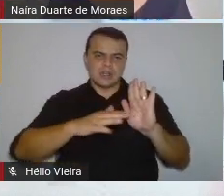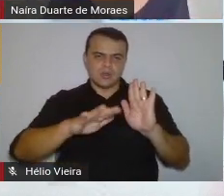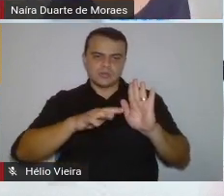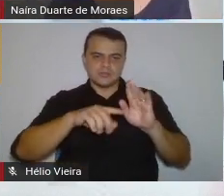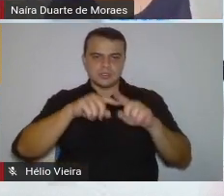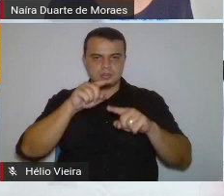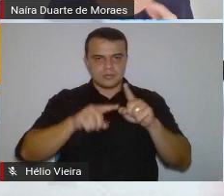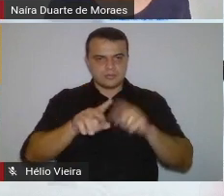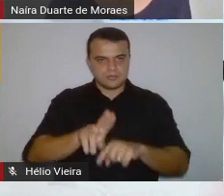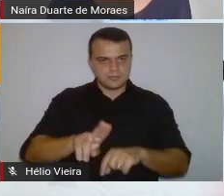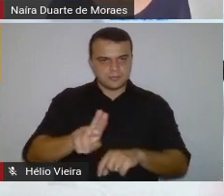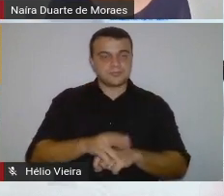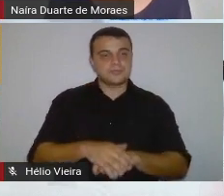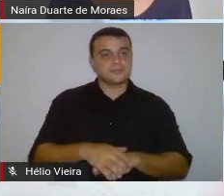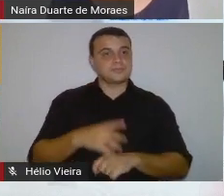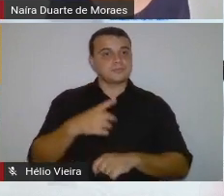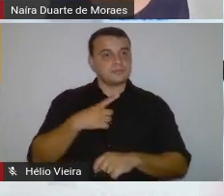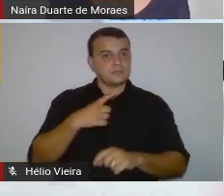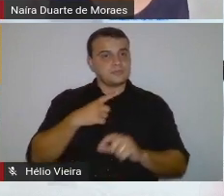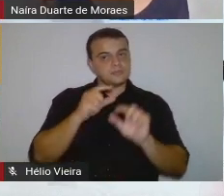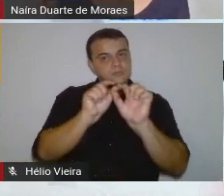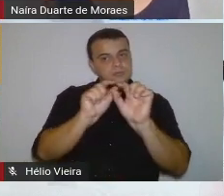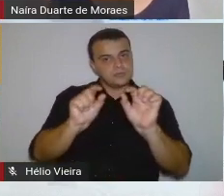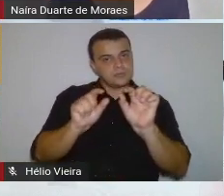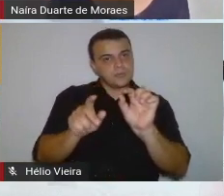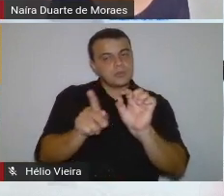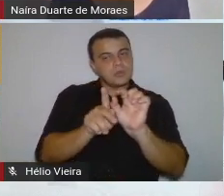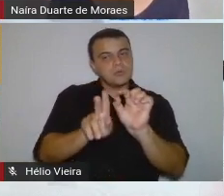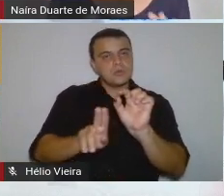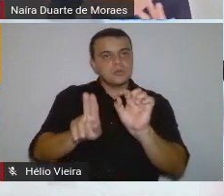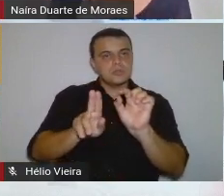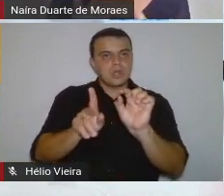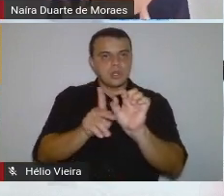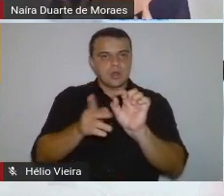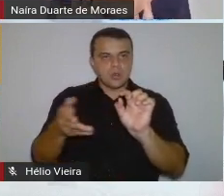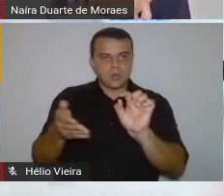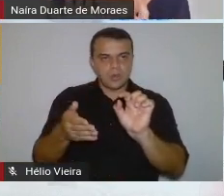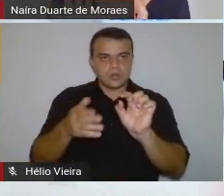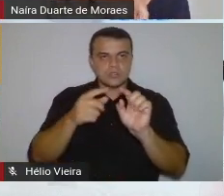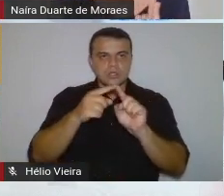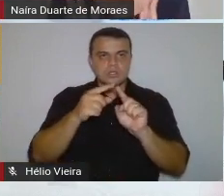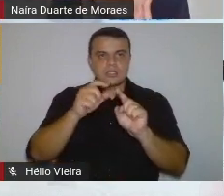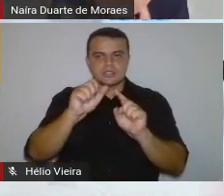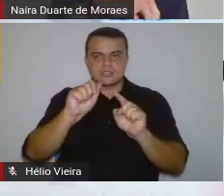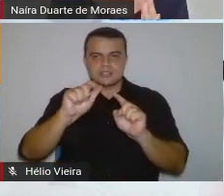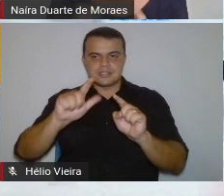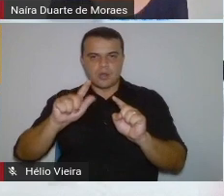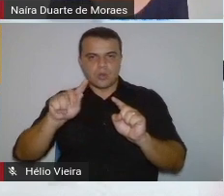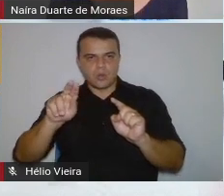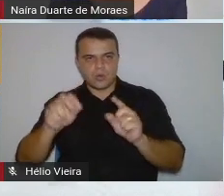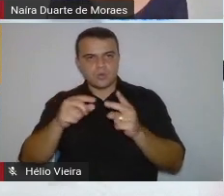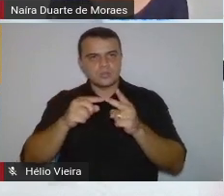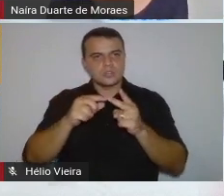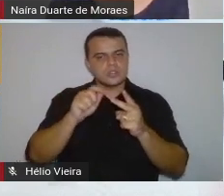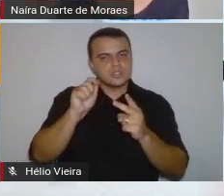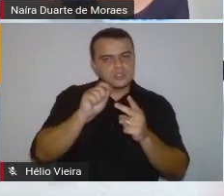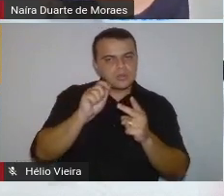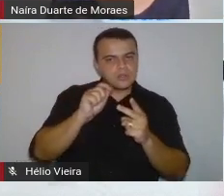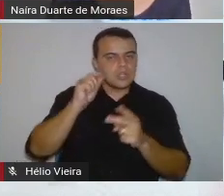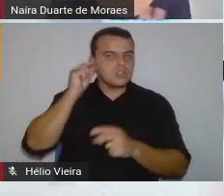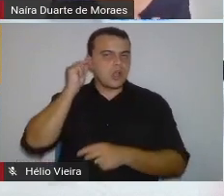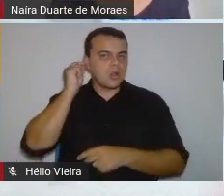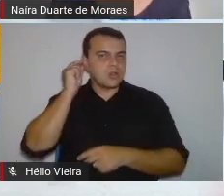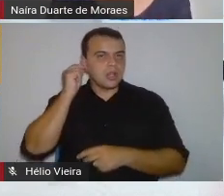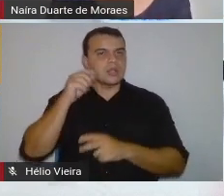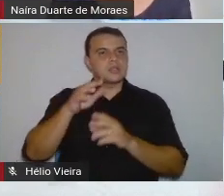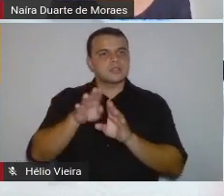usar. Estão em negrito justamente os materiais que a gente vai usar no episódio de hoje, que são sal grosso e sal fino, escova de dentes e cotonete. Mas nós temos